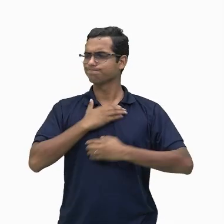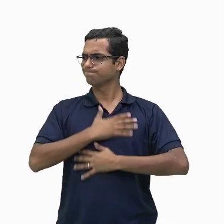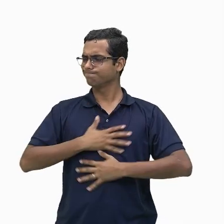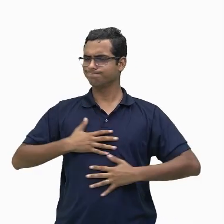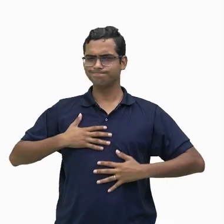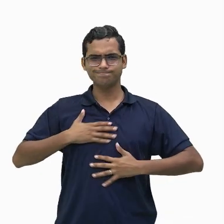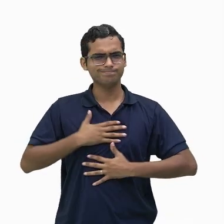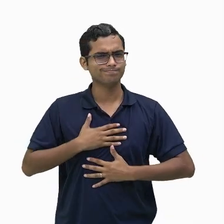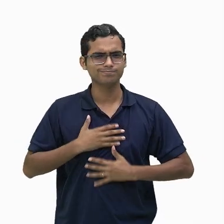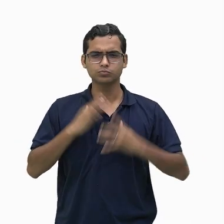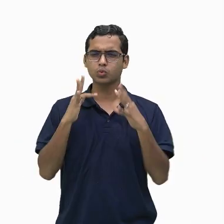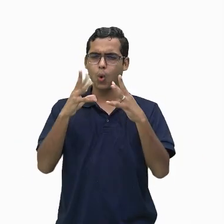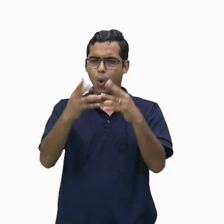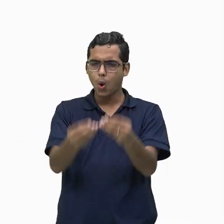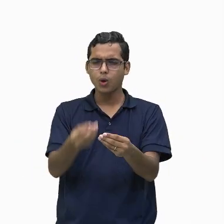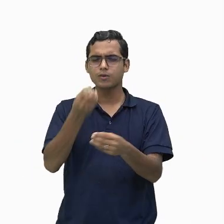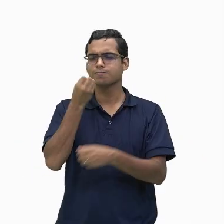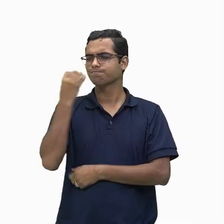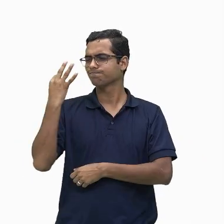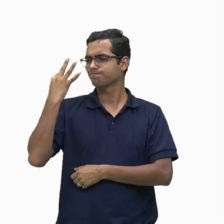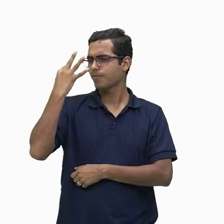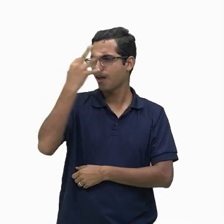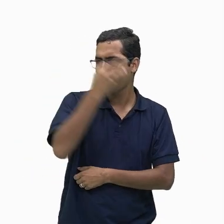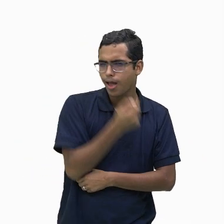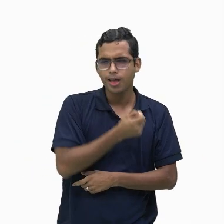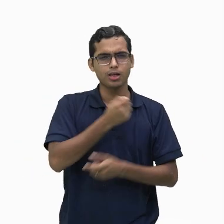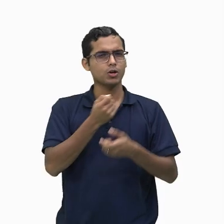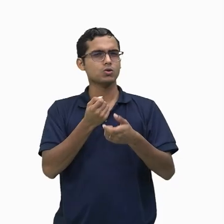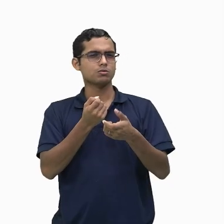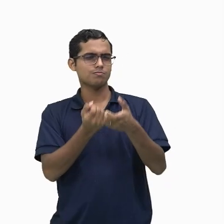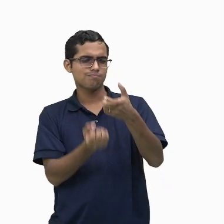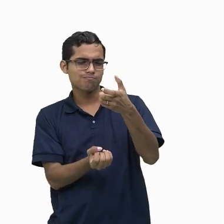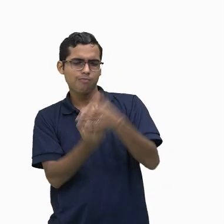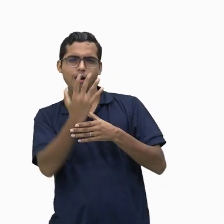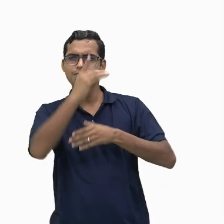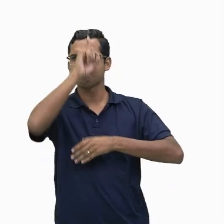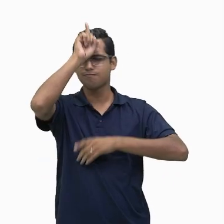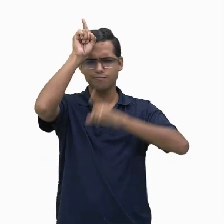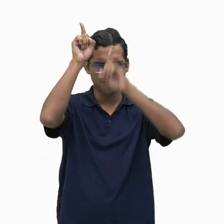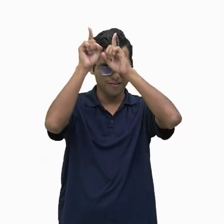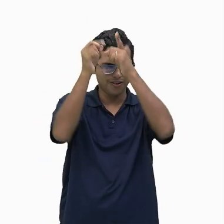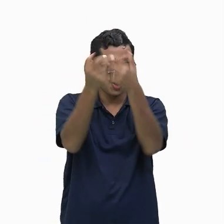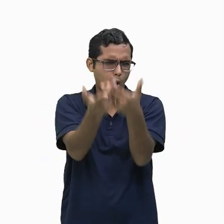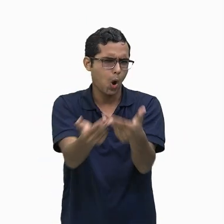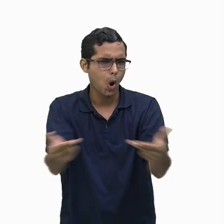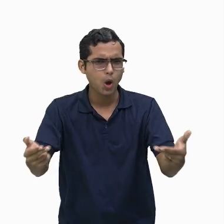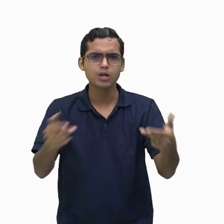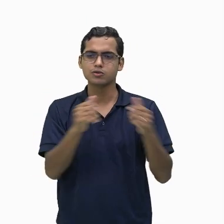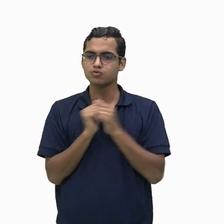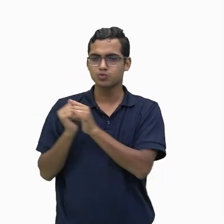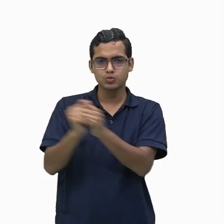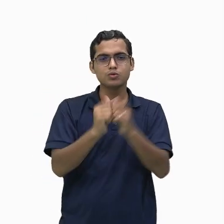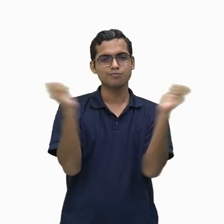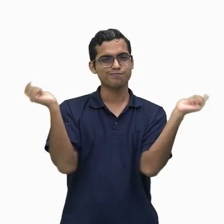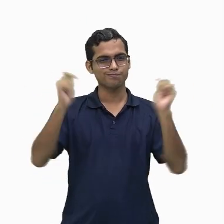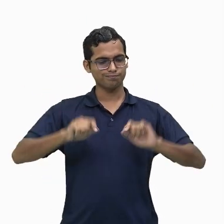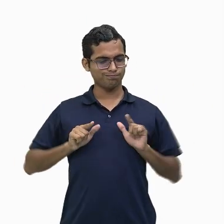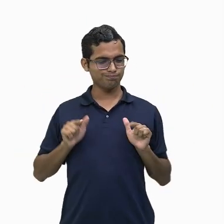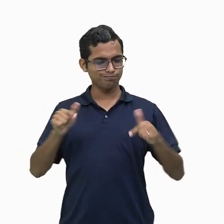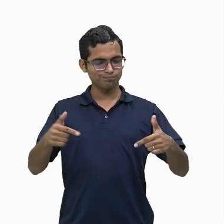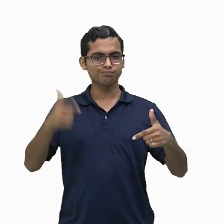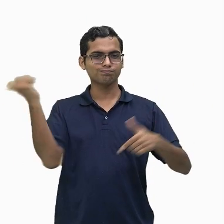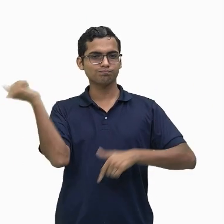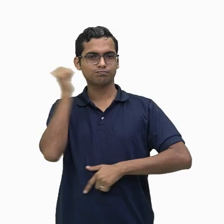tudo mais colorido, é mais lindo, é mais criativo e a gente pode fazer muito mais juntos. Mas eu